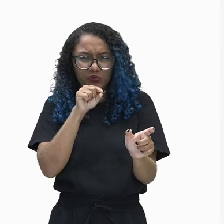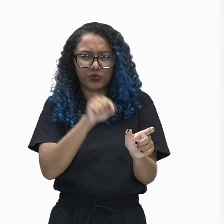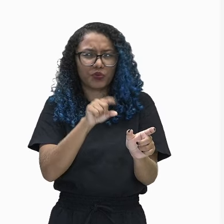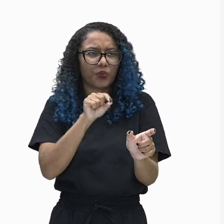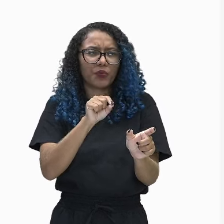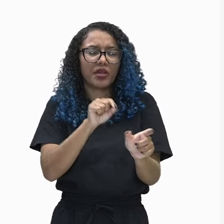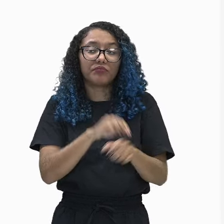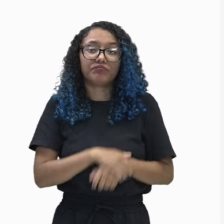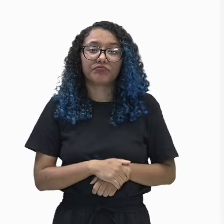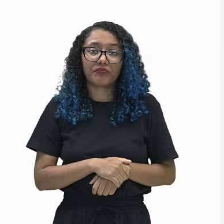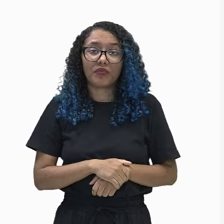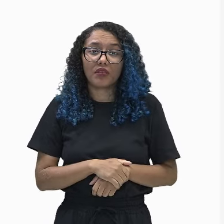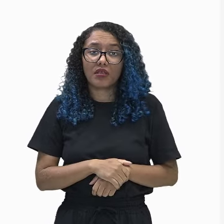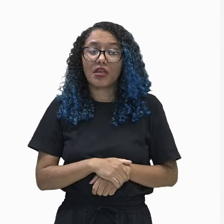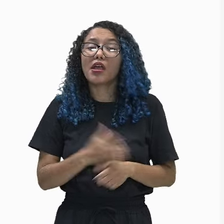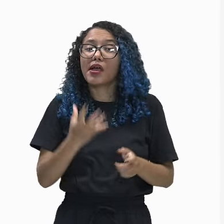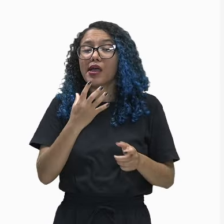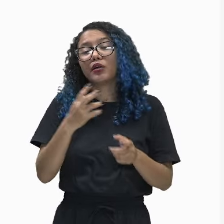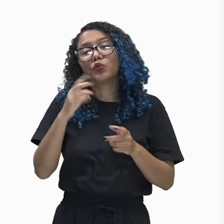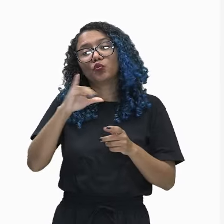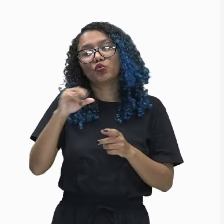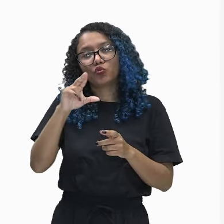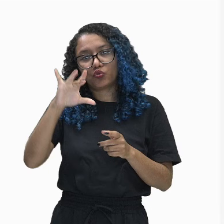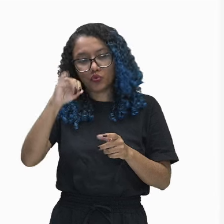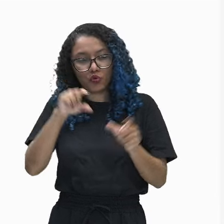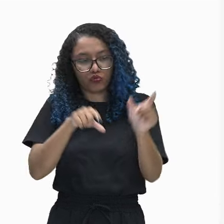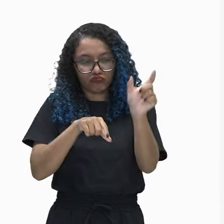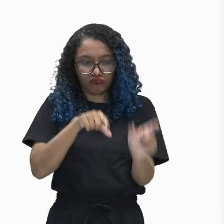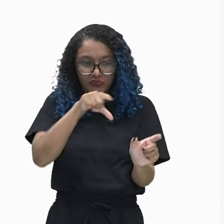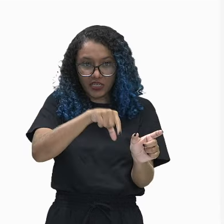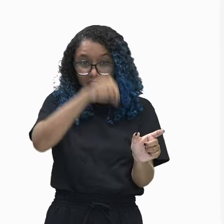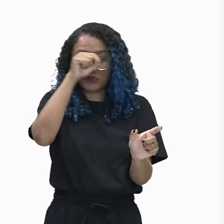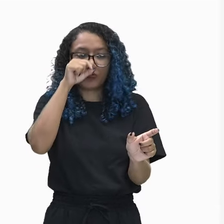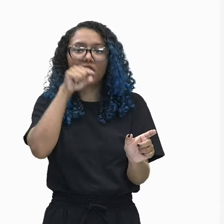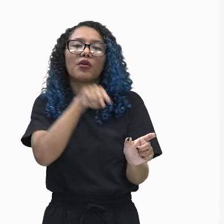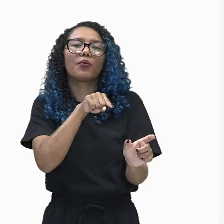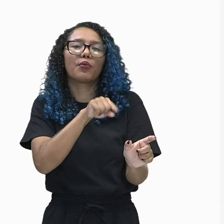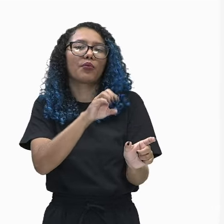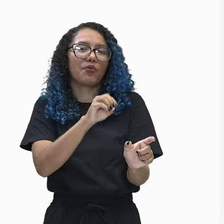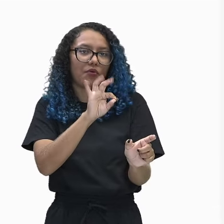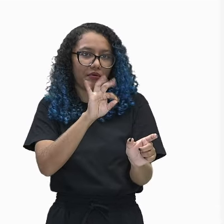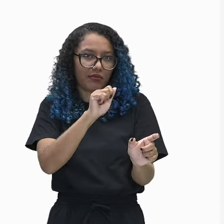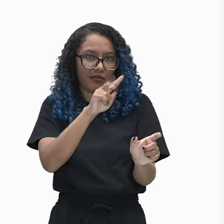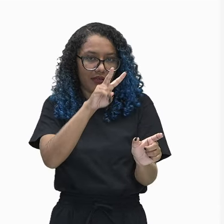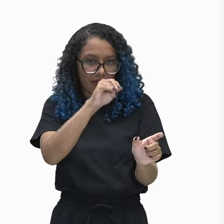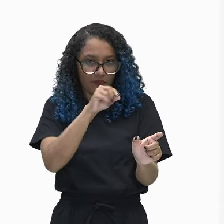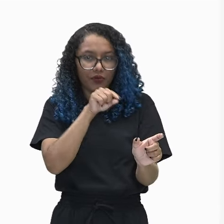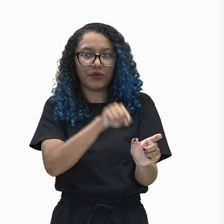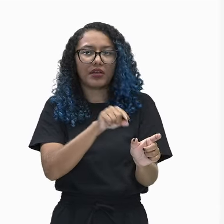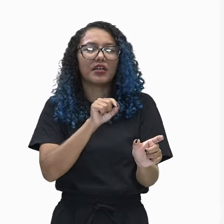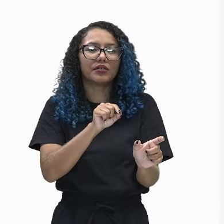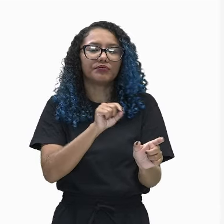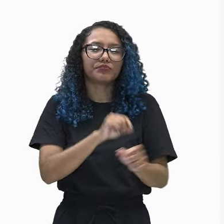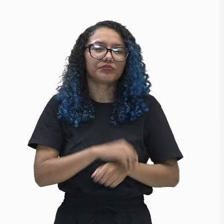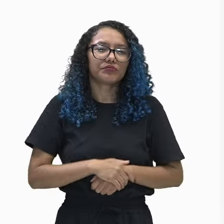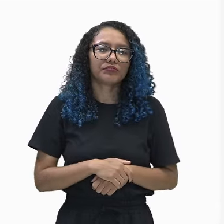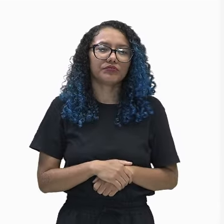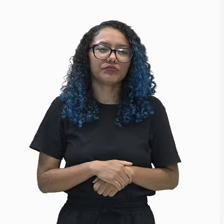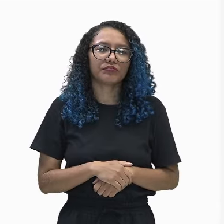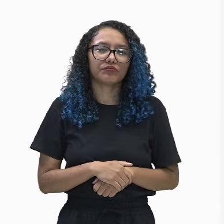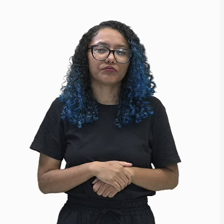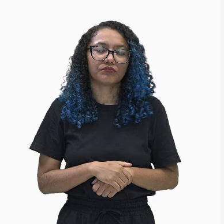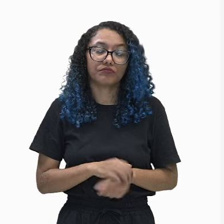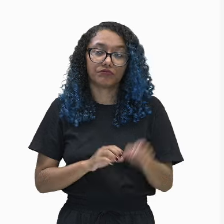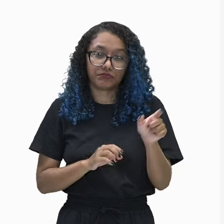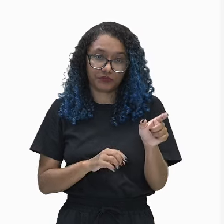afilhados, apadrinhados do próprio Júlio César. Otávio Augusto, que viria a ser César, ou